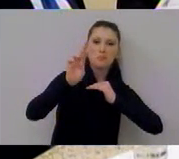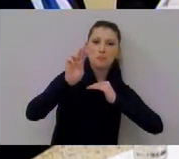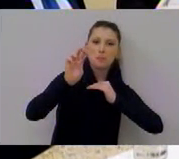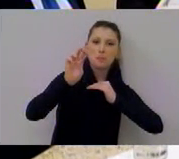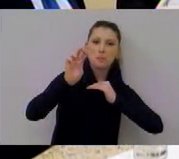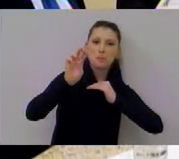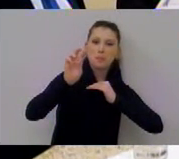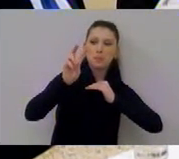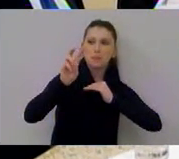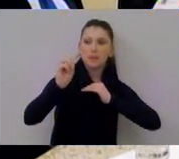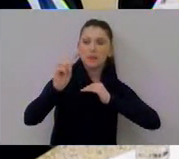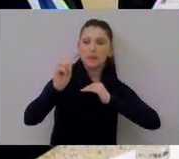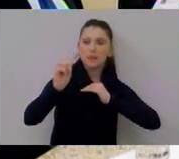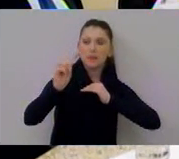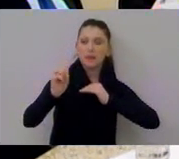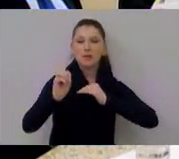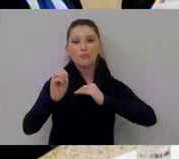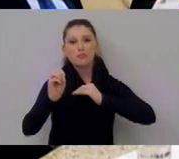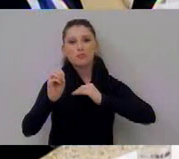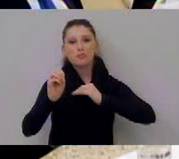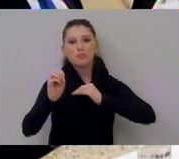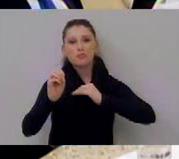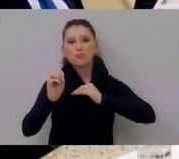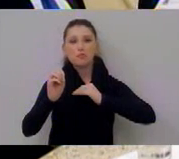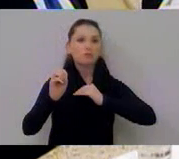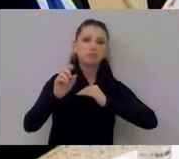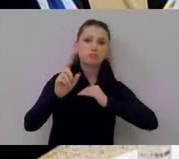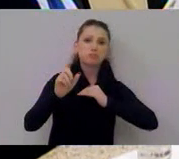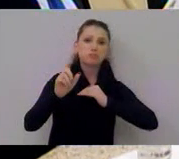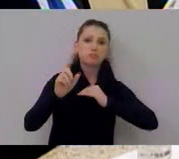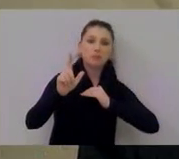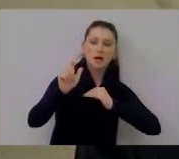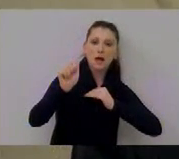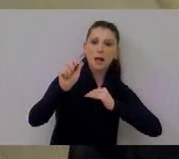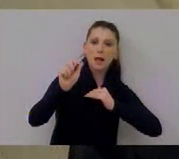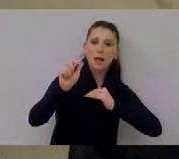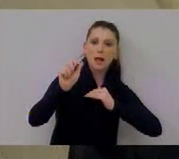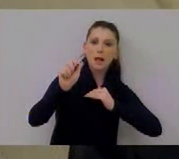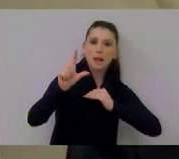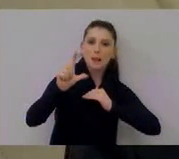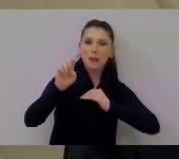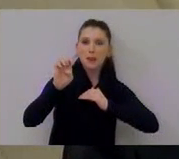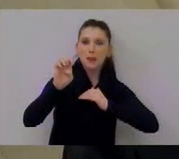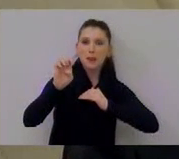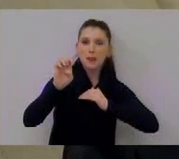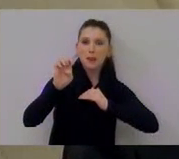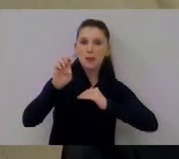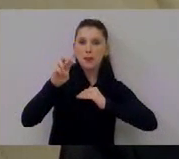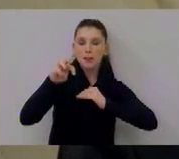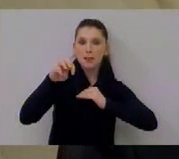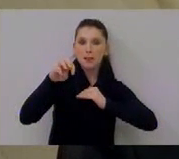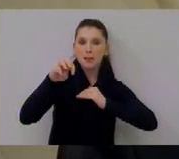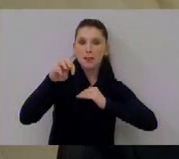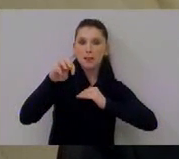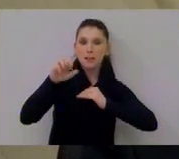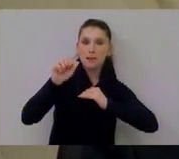rodovia Jorge de Lacerda, de fronte à madeireira Capivara,